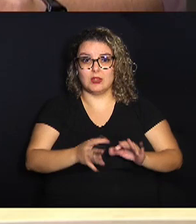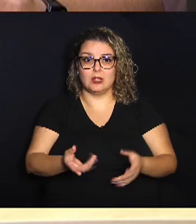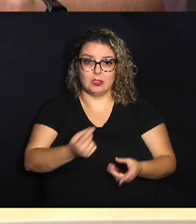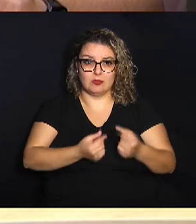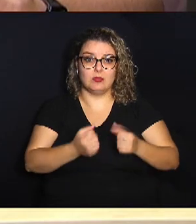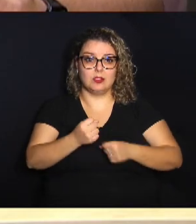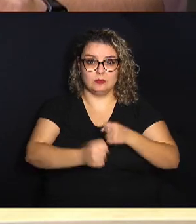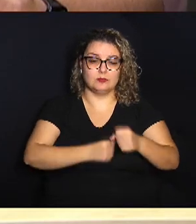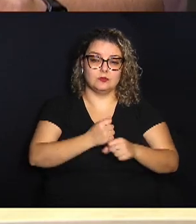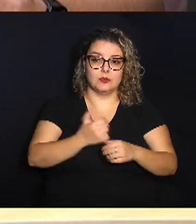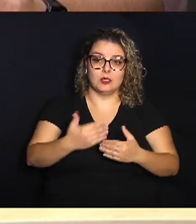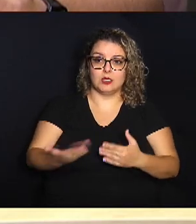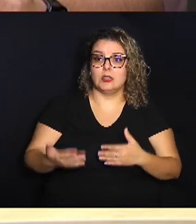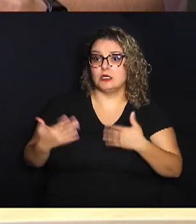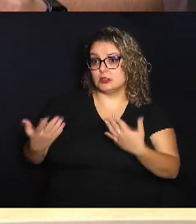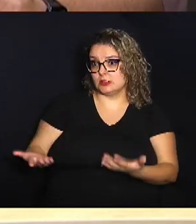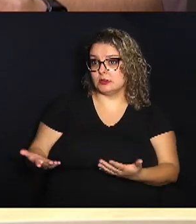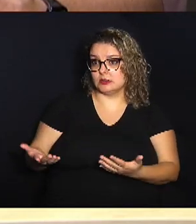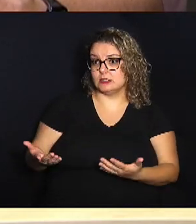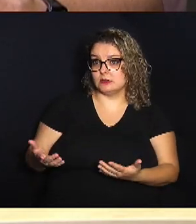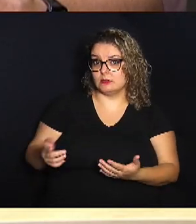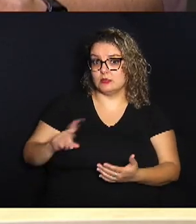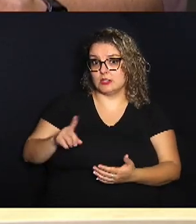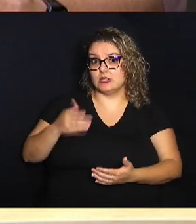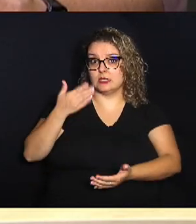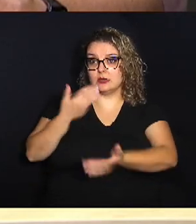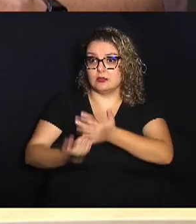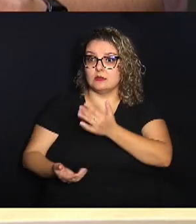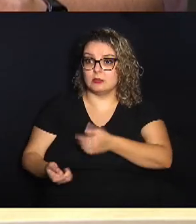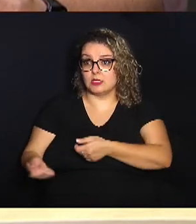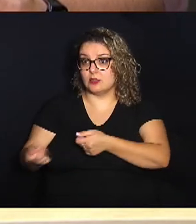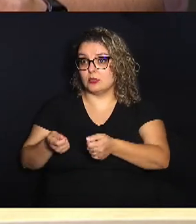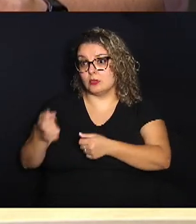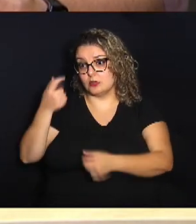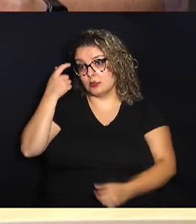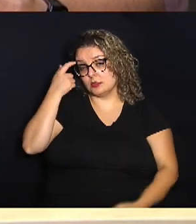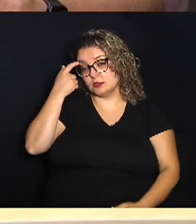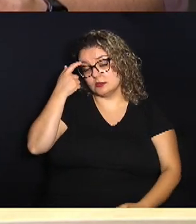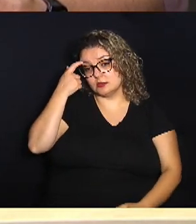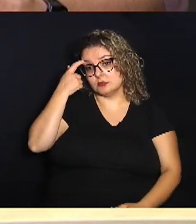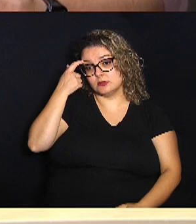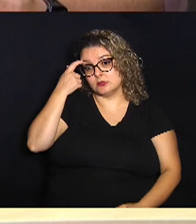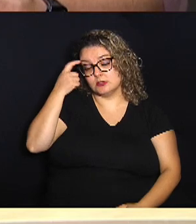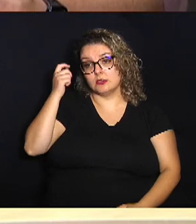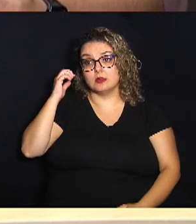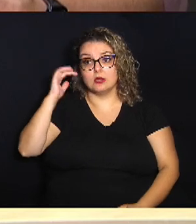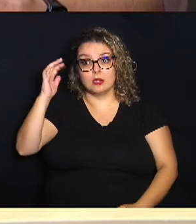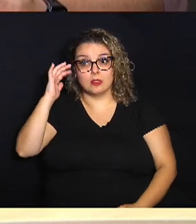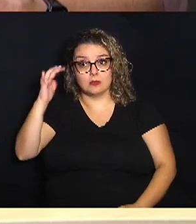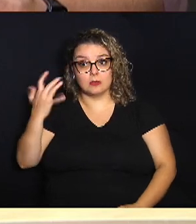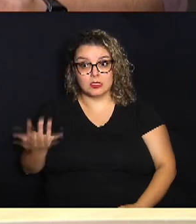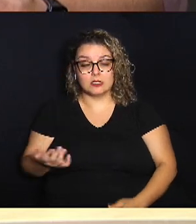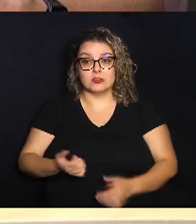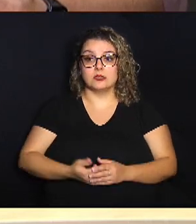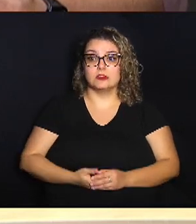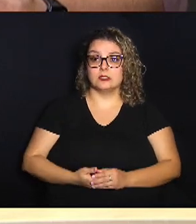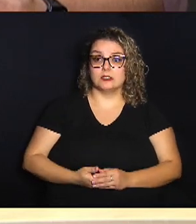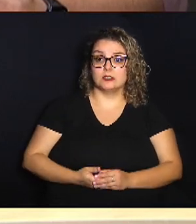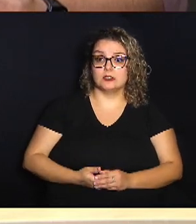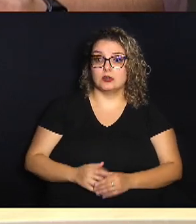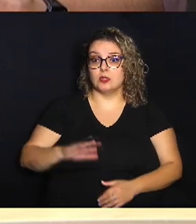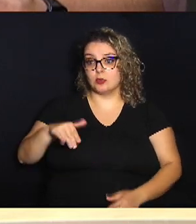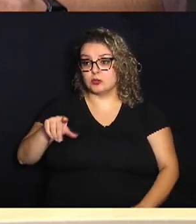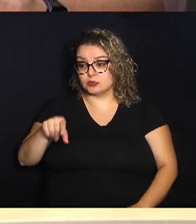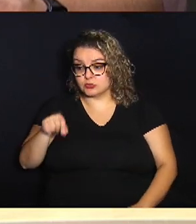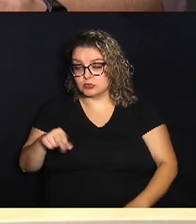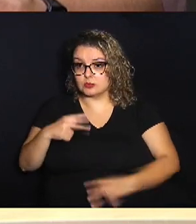ano, né? Então, para não desequilibrar as contas, pensando na hora de escolher o